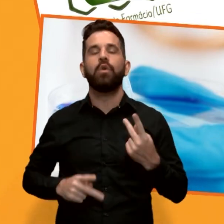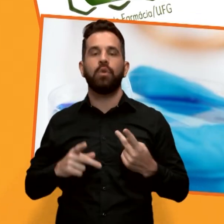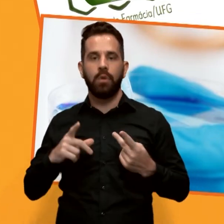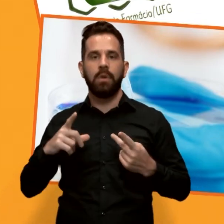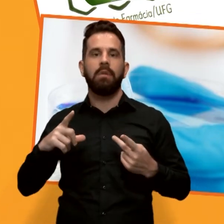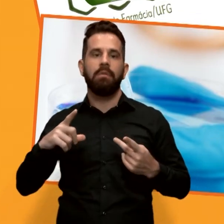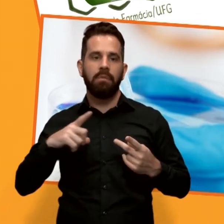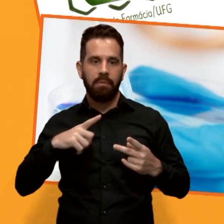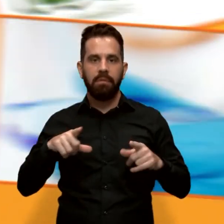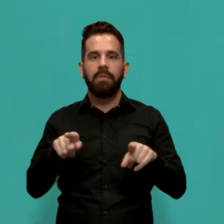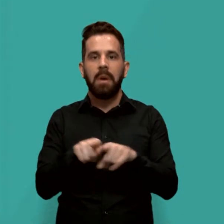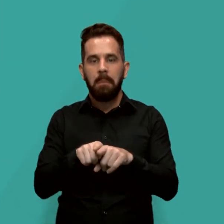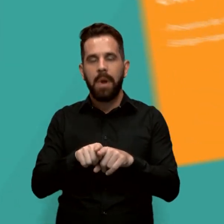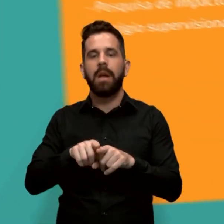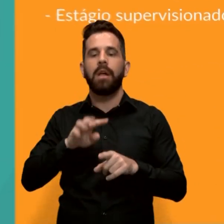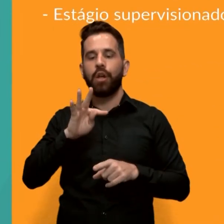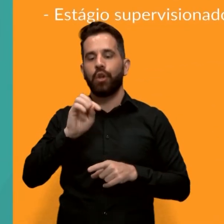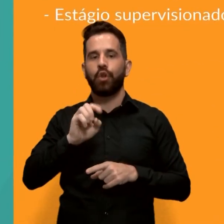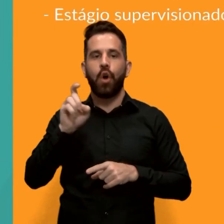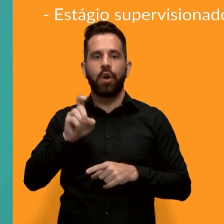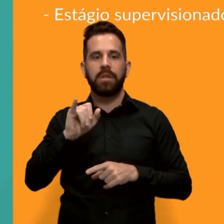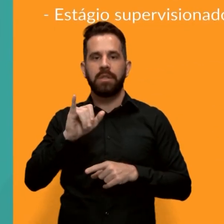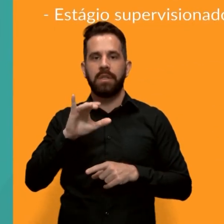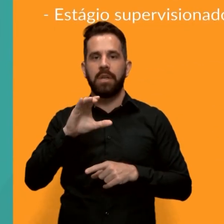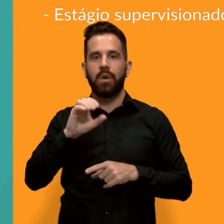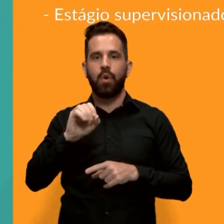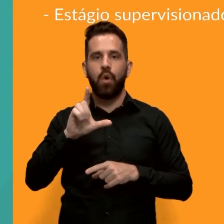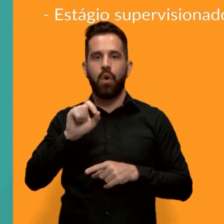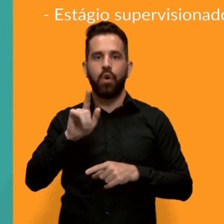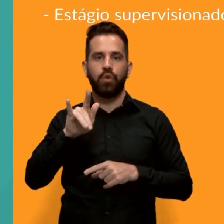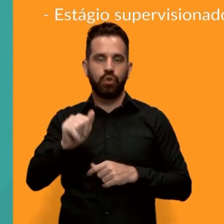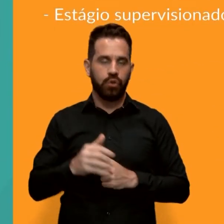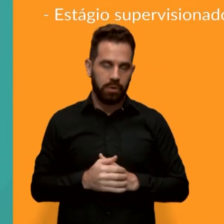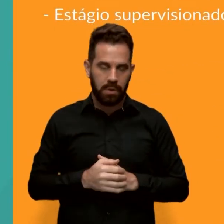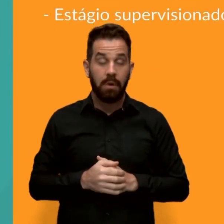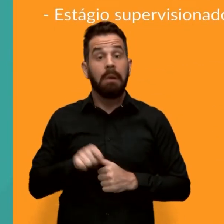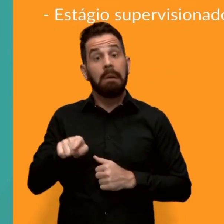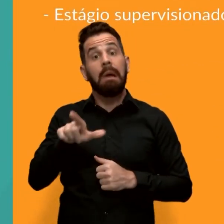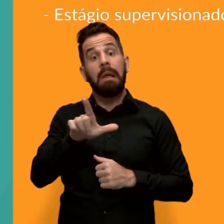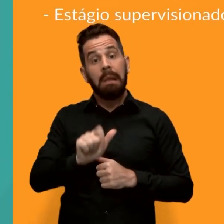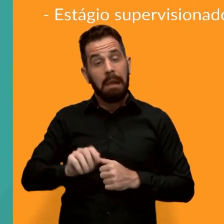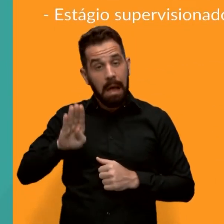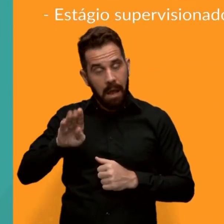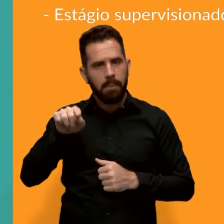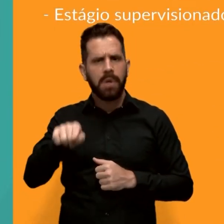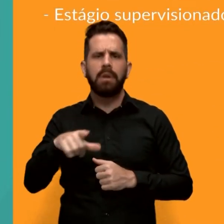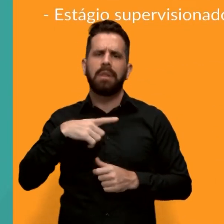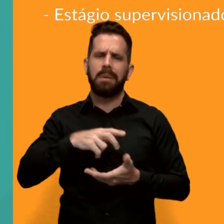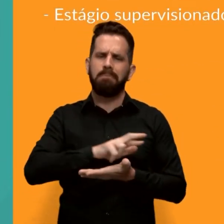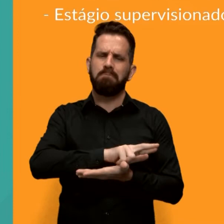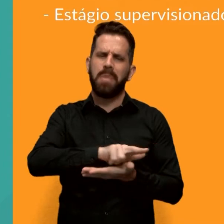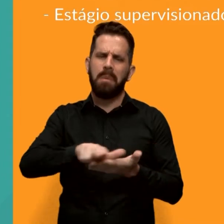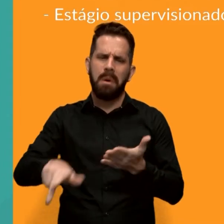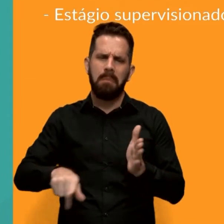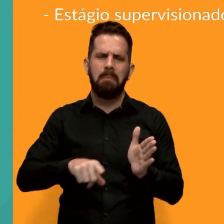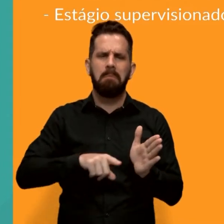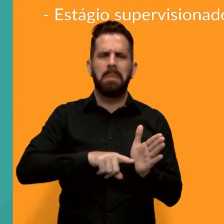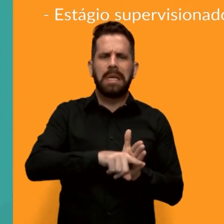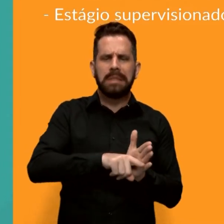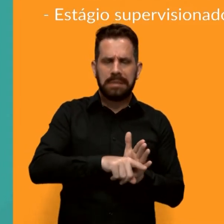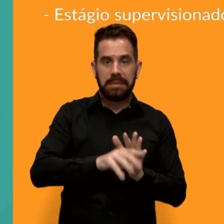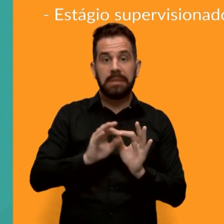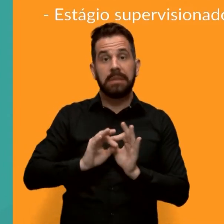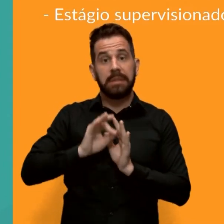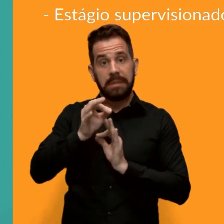e toxicologia. No laboratório são desenvolvidos vários projetos de pesquisa e extensão com grande impacto na